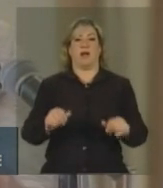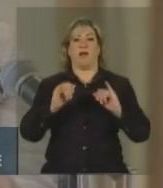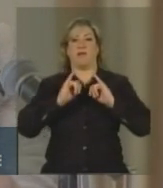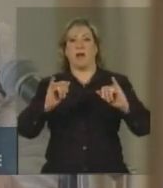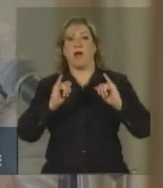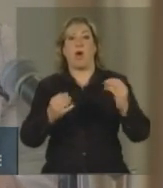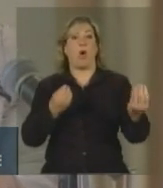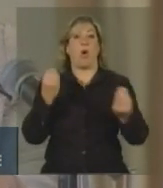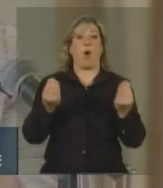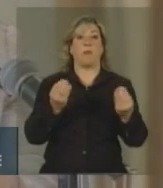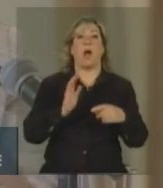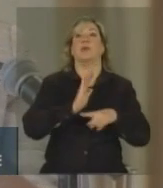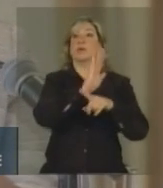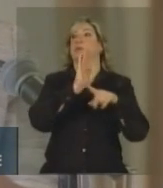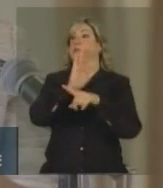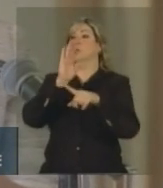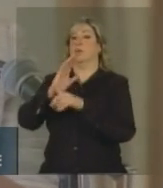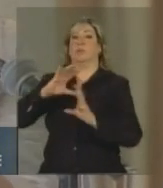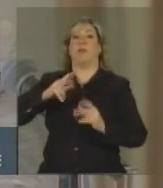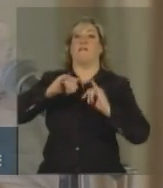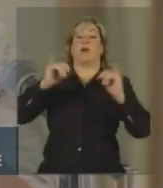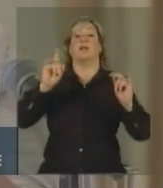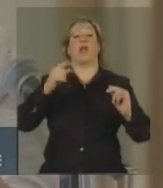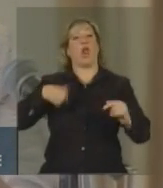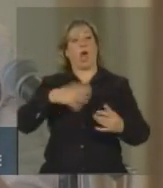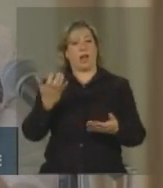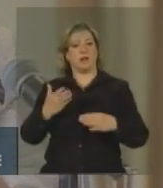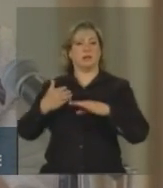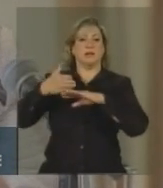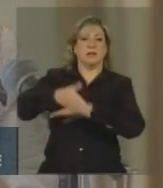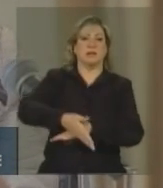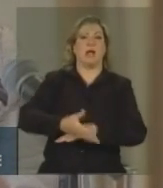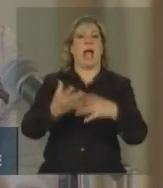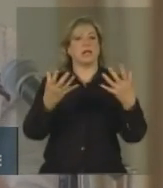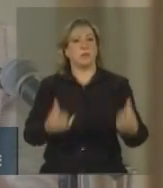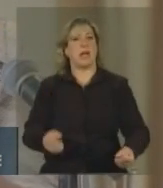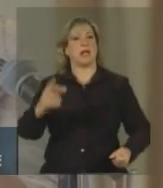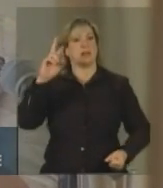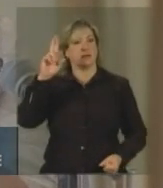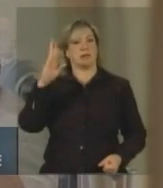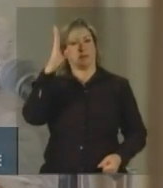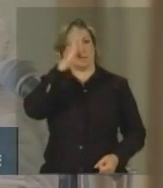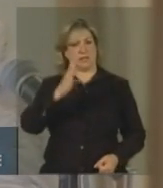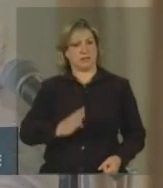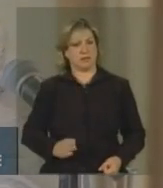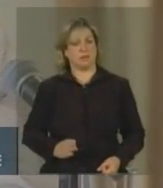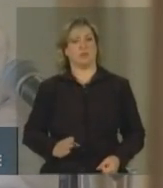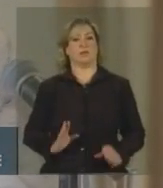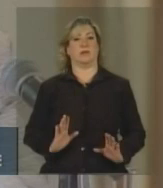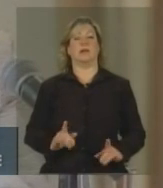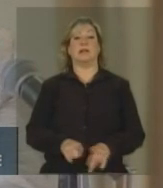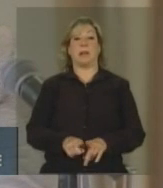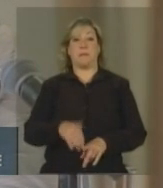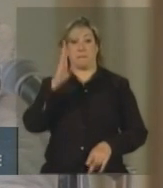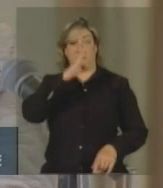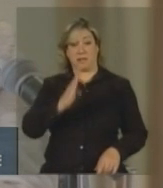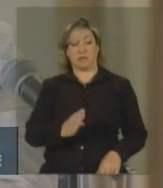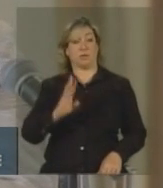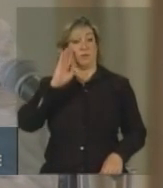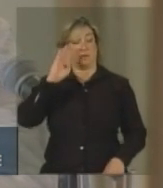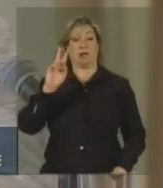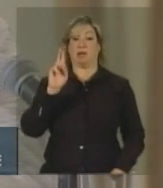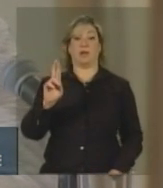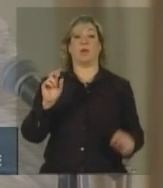receituários para o mundo, nós queremos é participar, assumir nossas responsabilidades. Uma das nossas responsabilidades é garantir